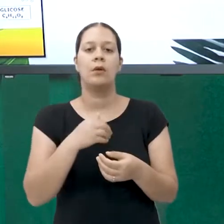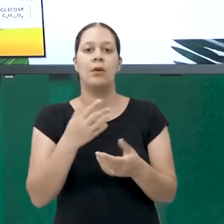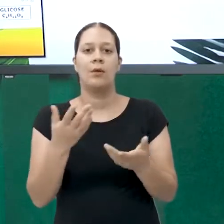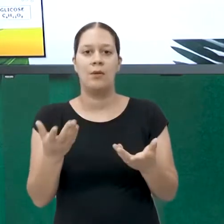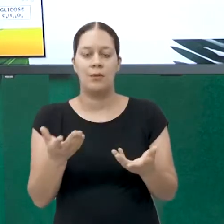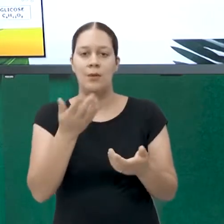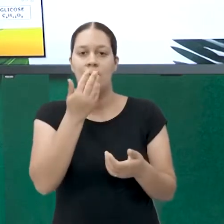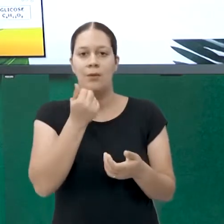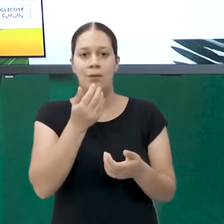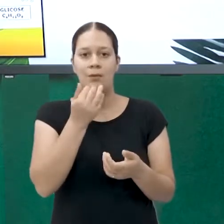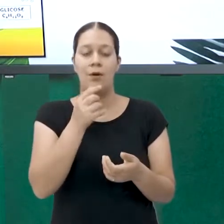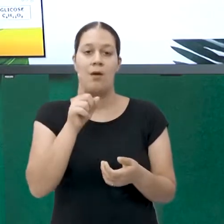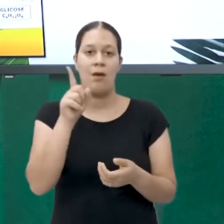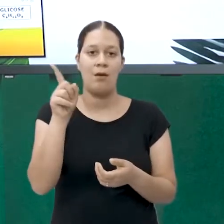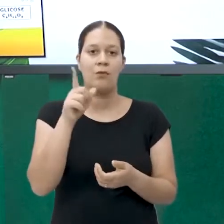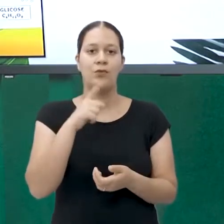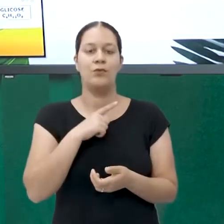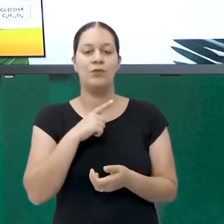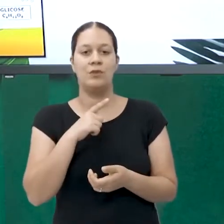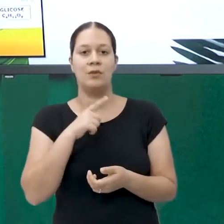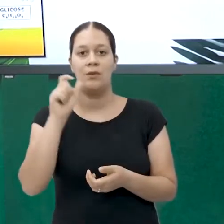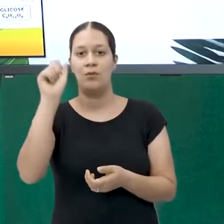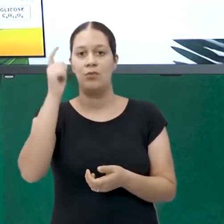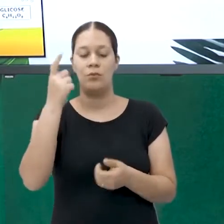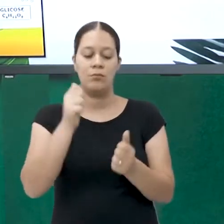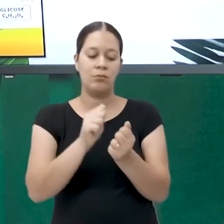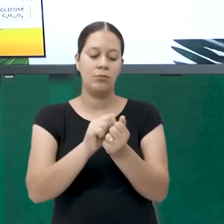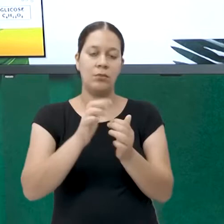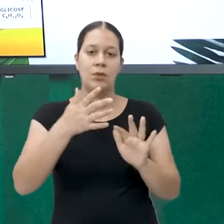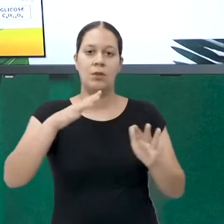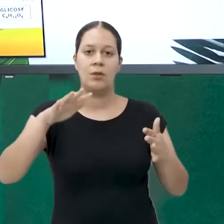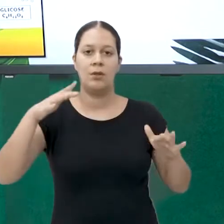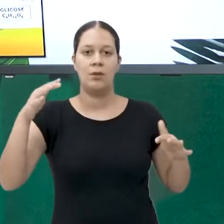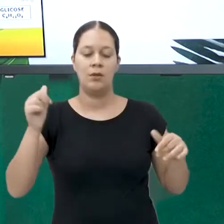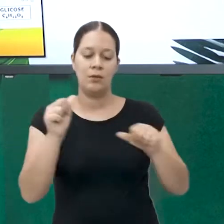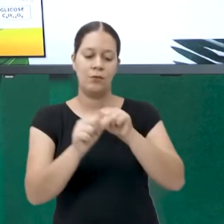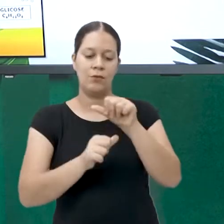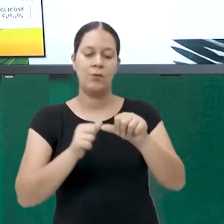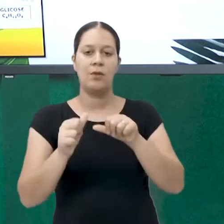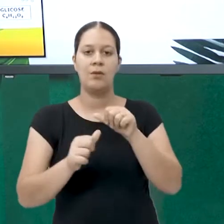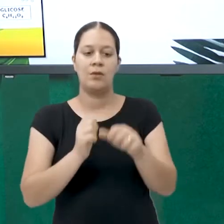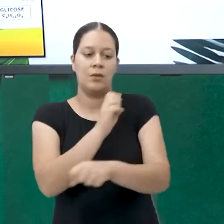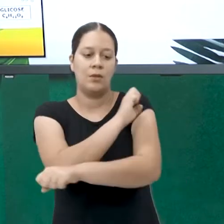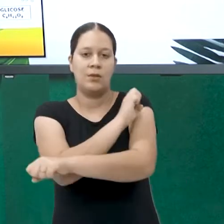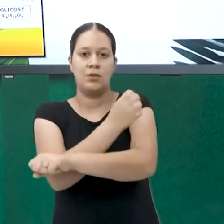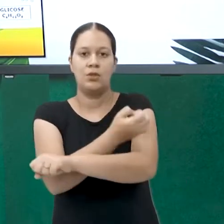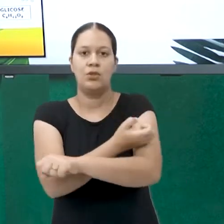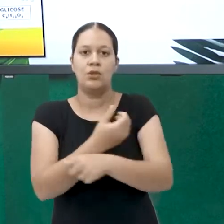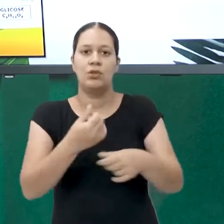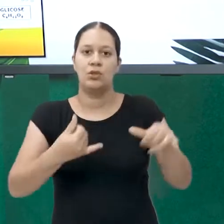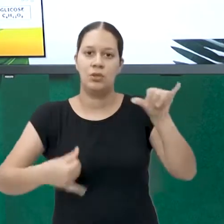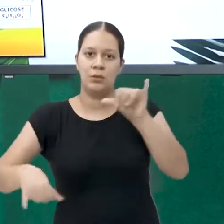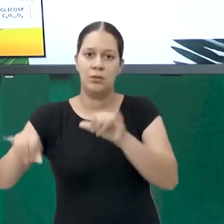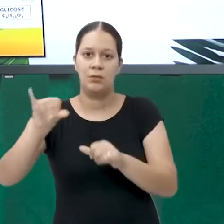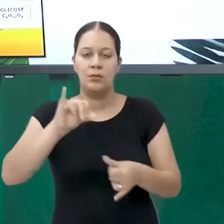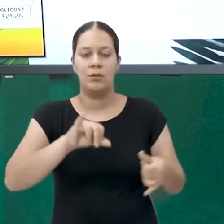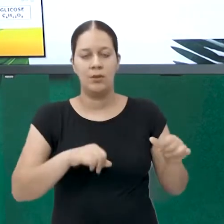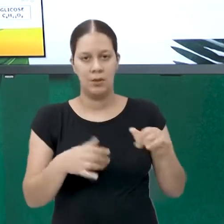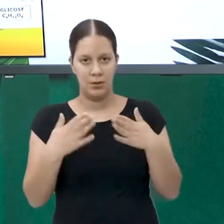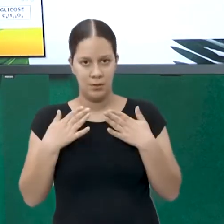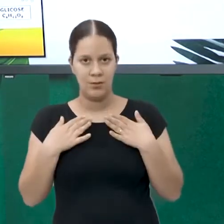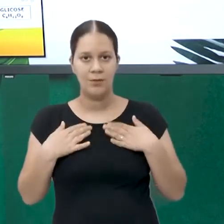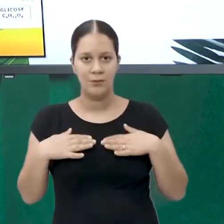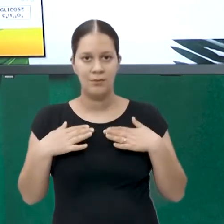glicose, a glicose entrando no processo, e a glicose vinha da sua alimentação, aqui o que você tem é